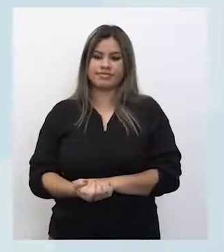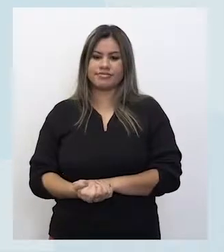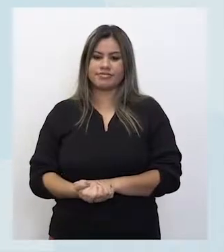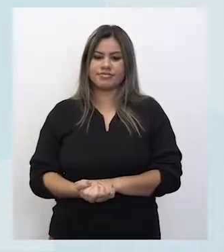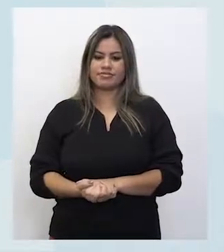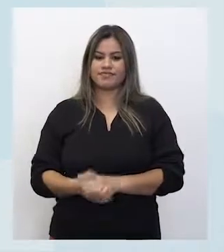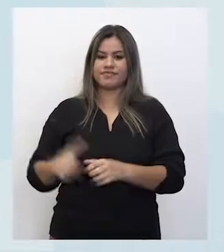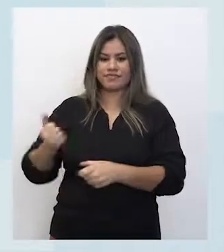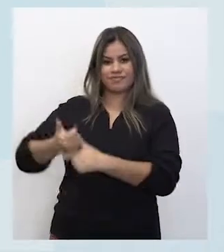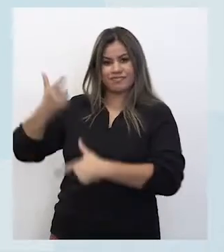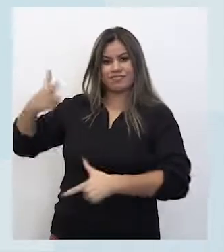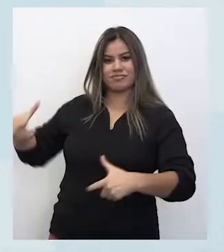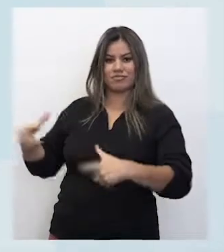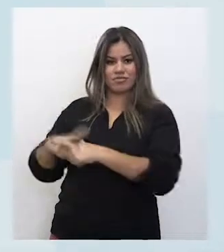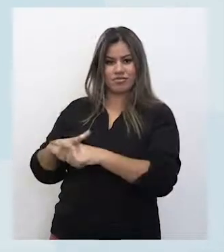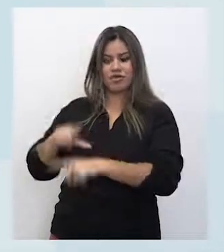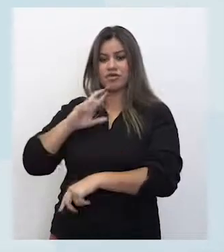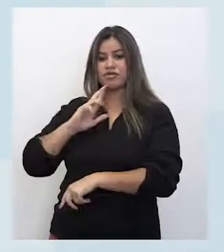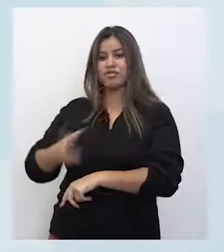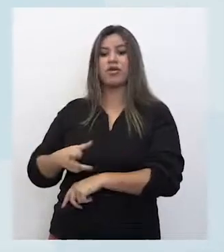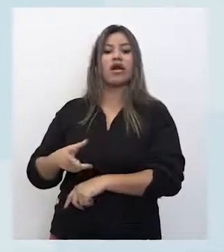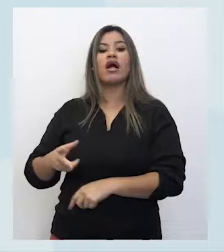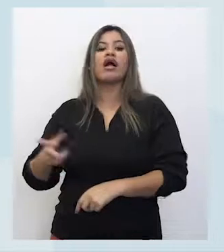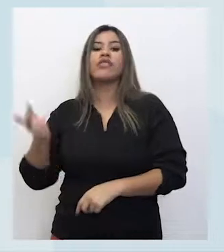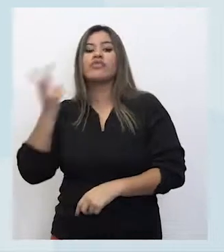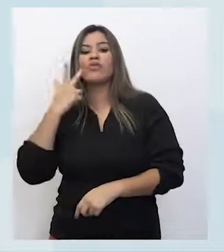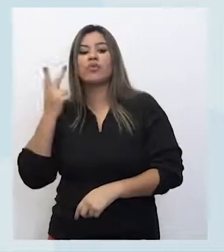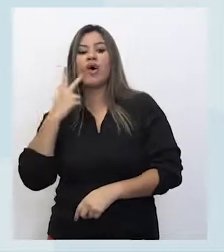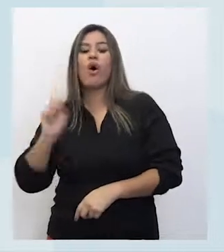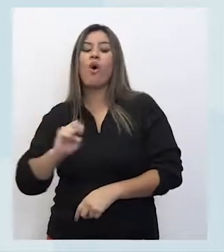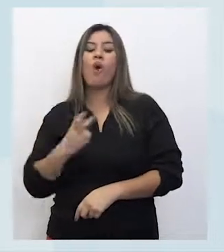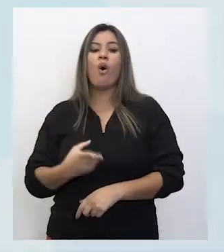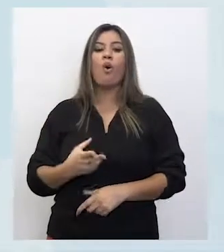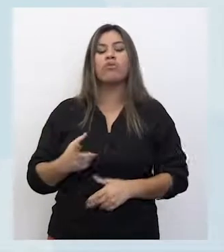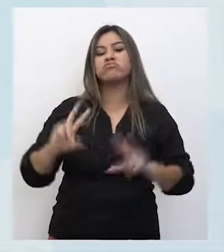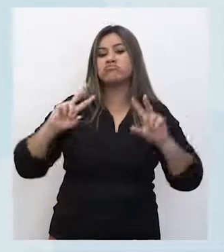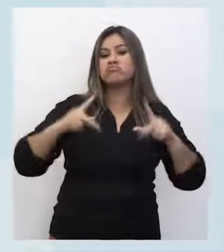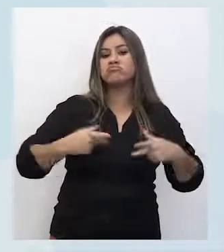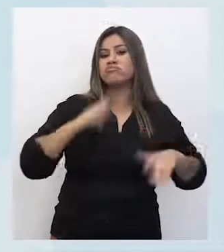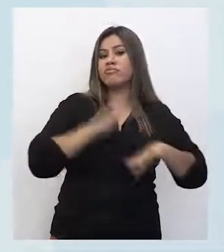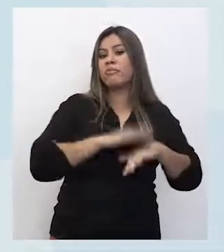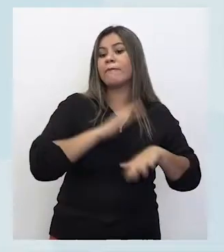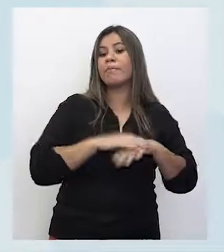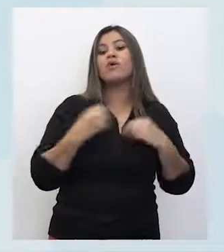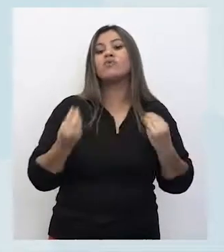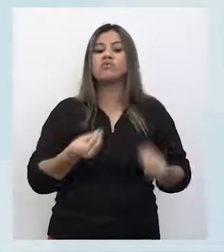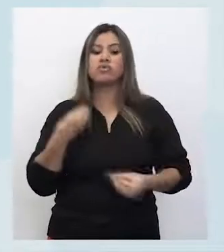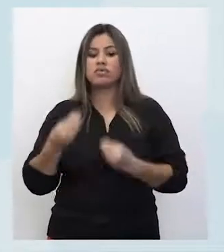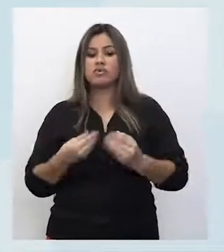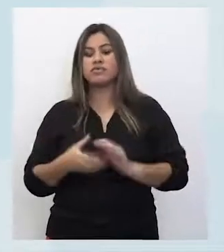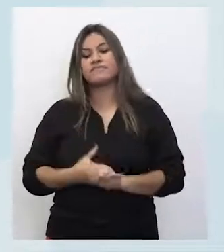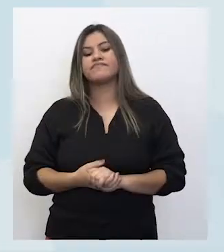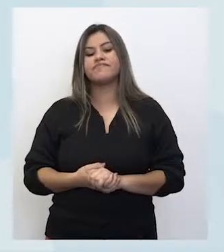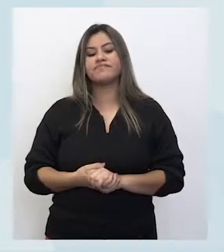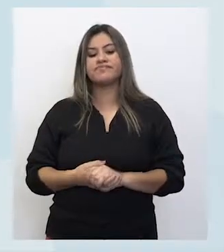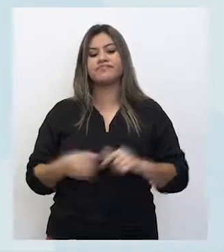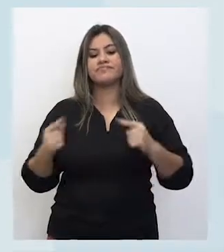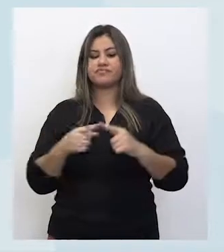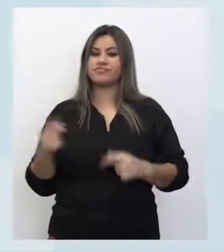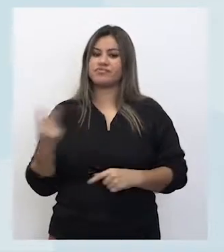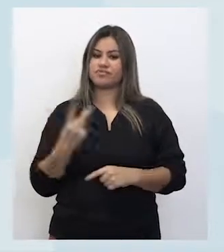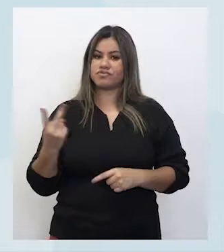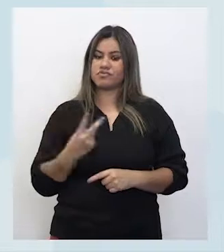Bota aí pra gente. Naturais ou humanos, hein, Ed? O que eles estão respondendo? A Procleide falou que os dois, a